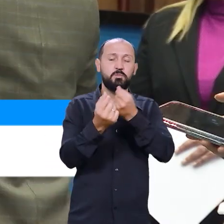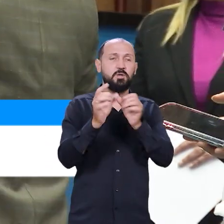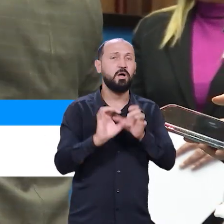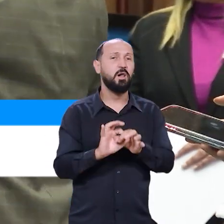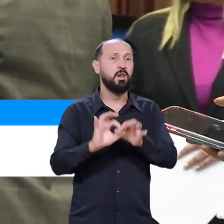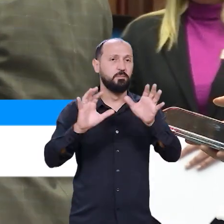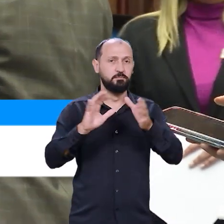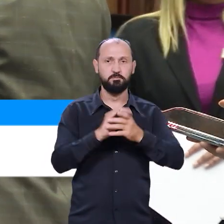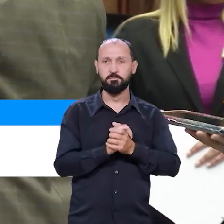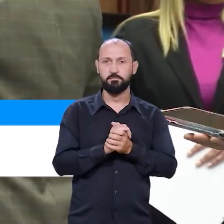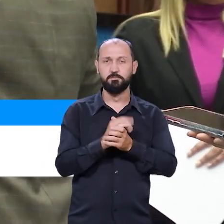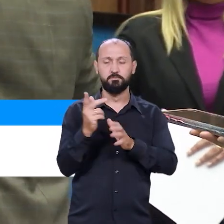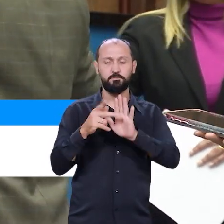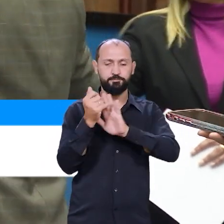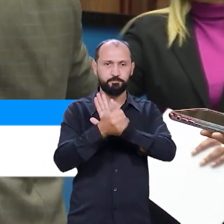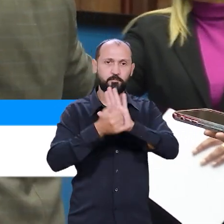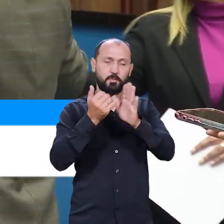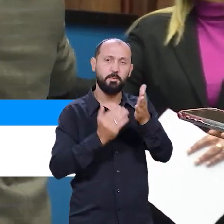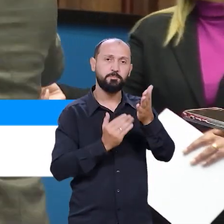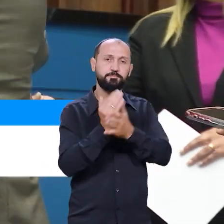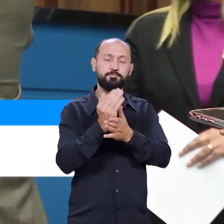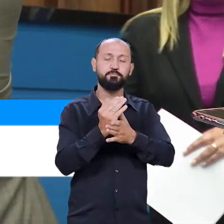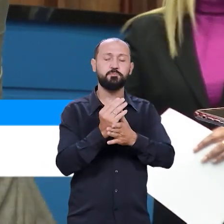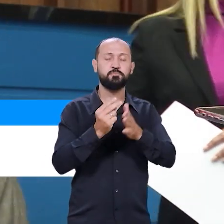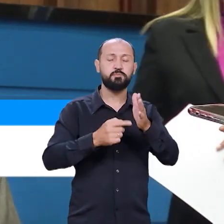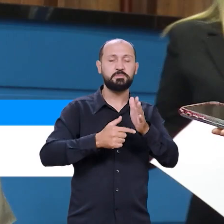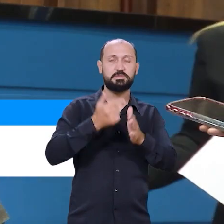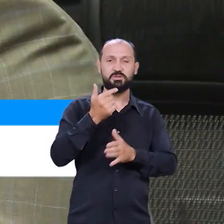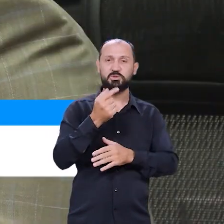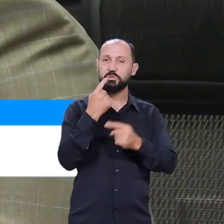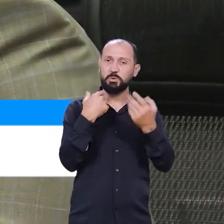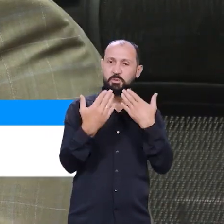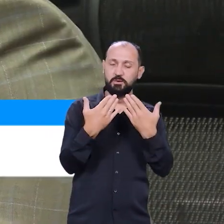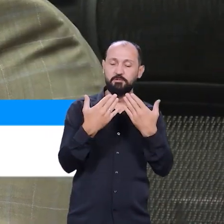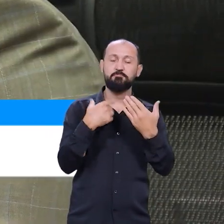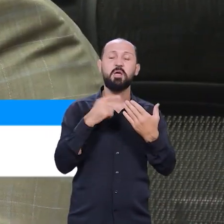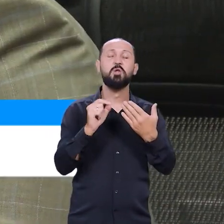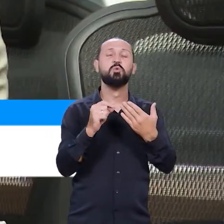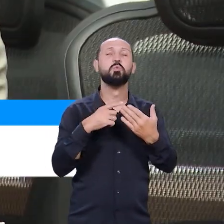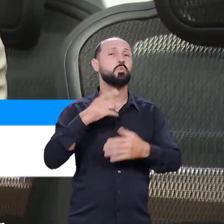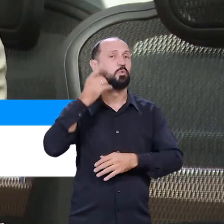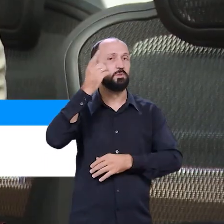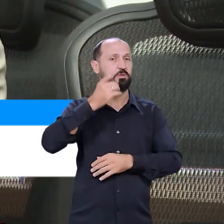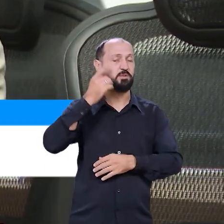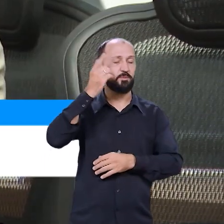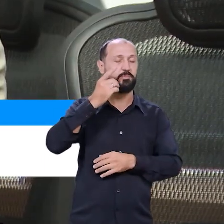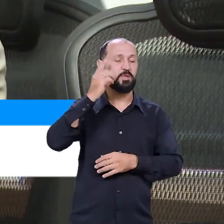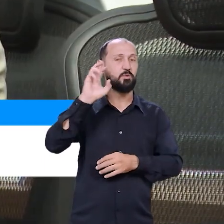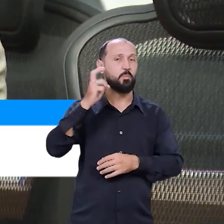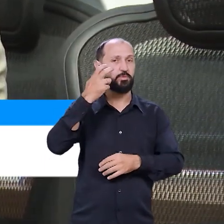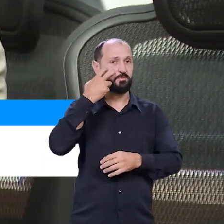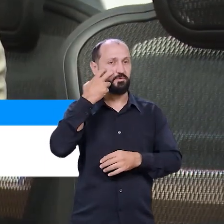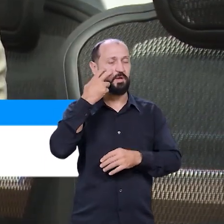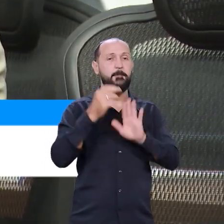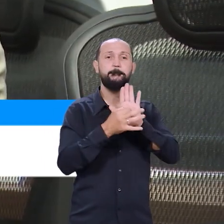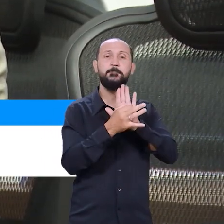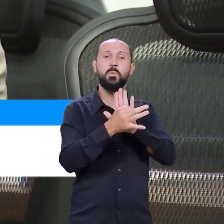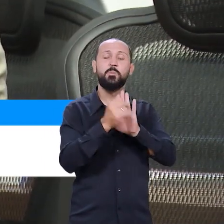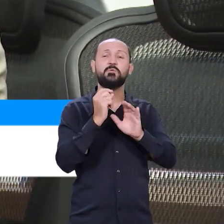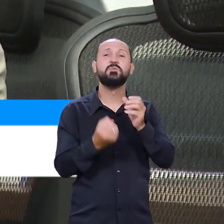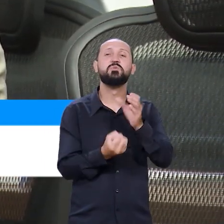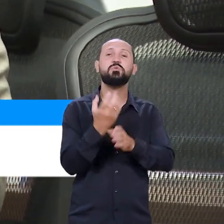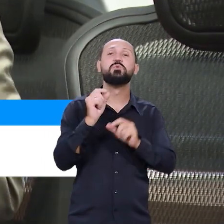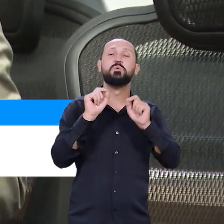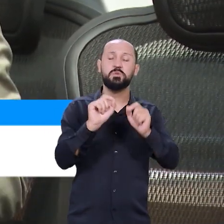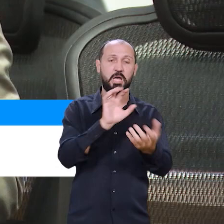econômica. Outro projeto aprovado em segunda discussão na Alemes é de autoria do deputado Márcio Fernandes. A proposta